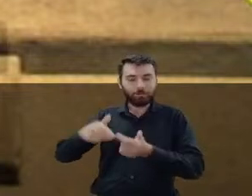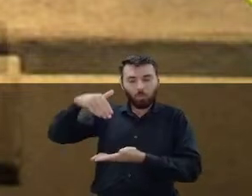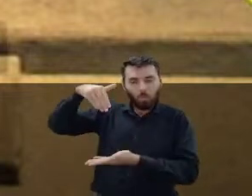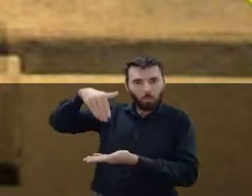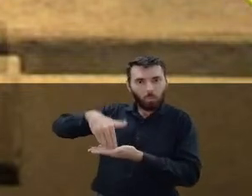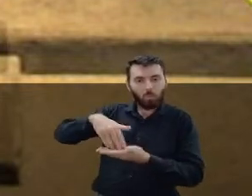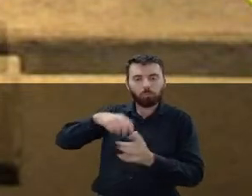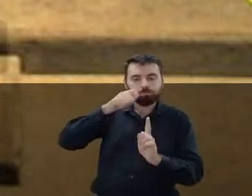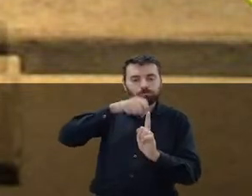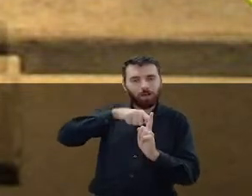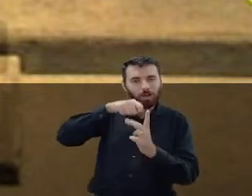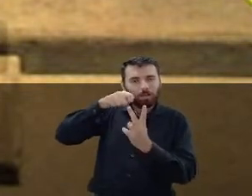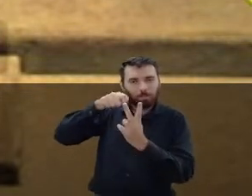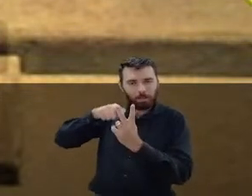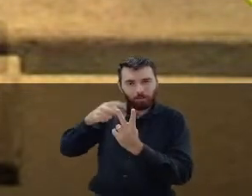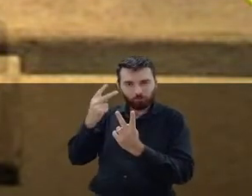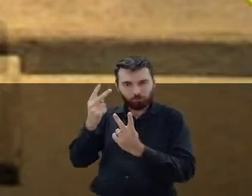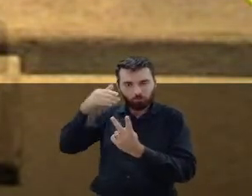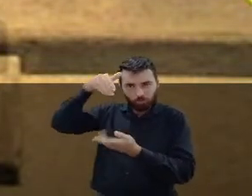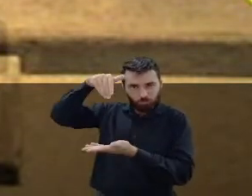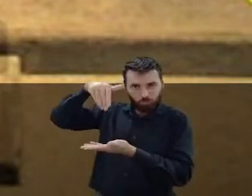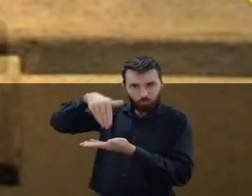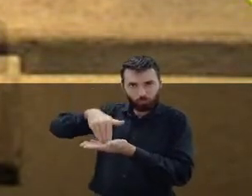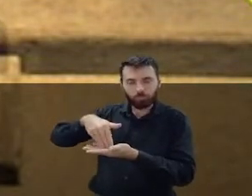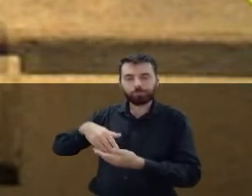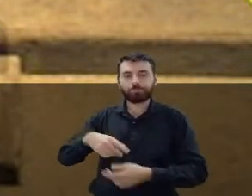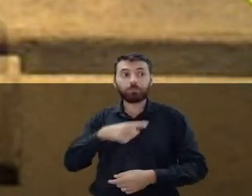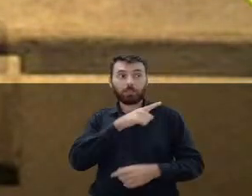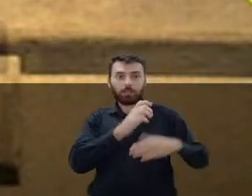prévio e se manteve ali